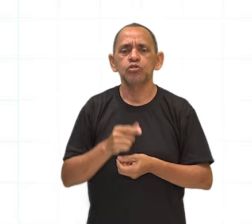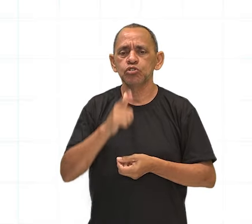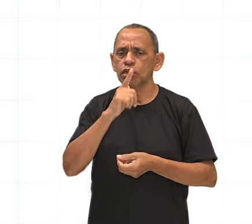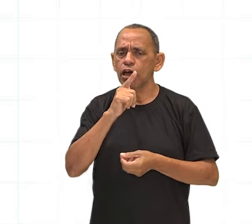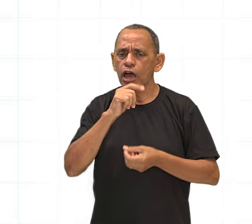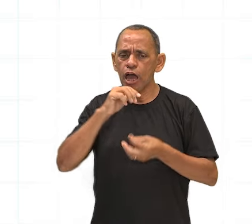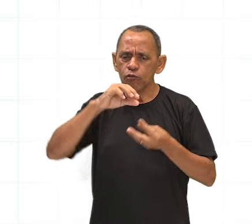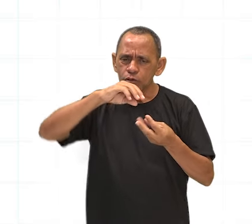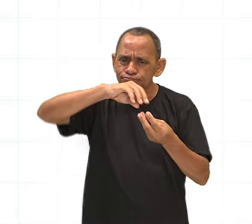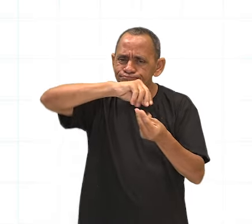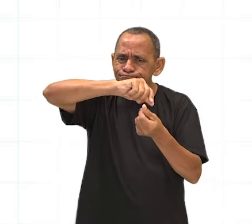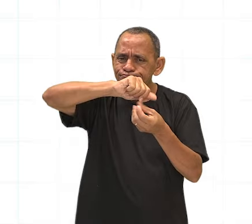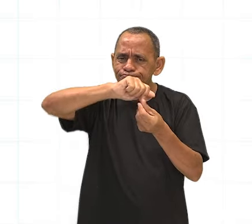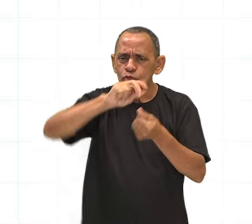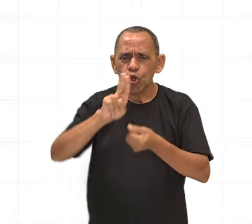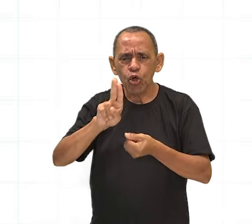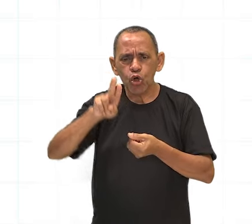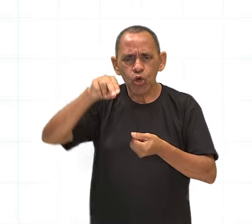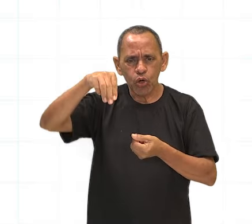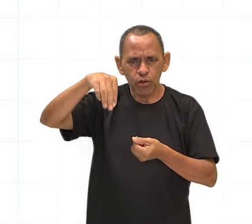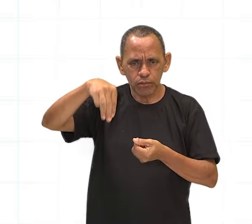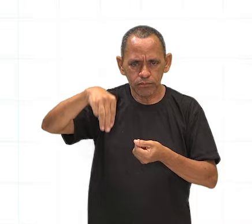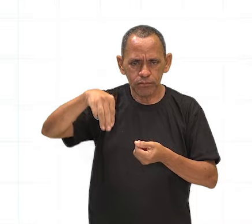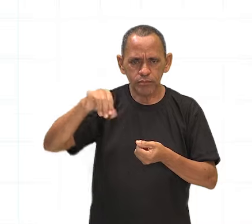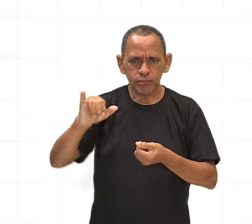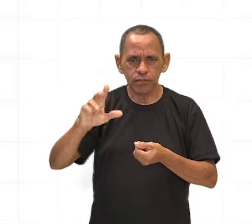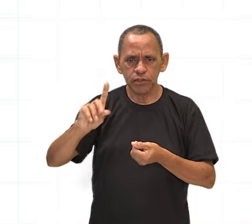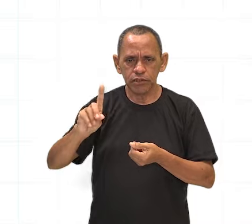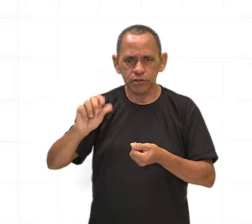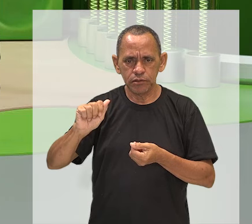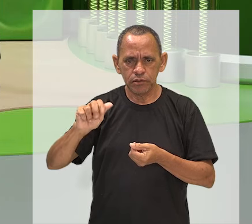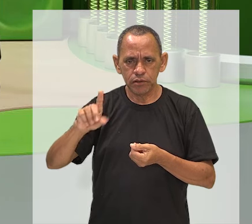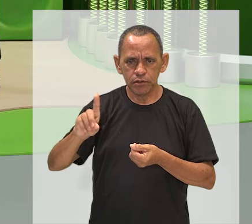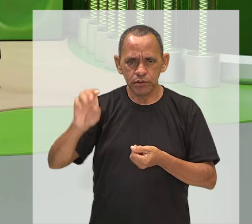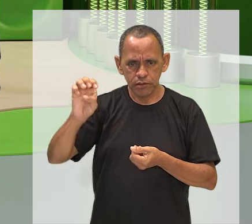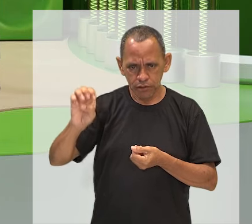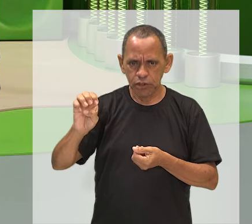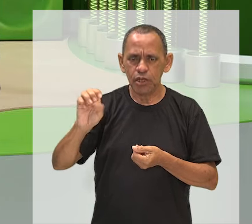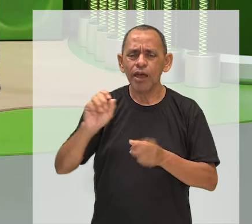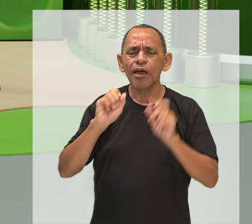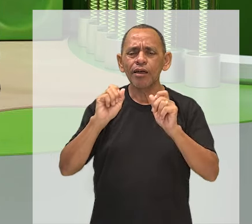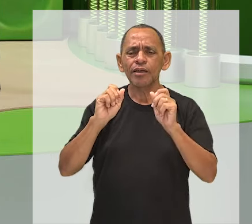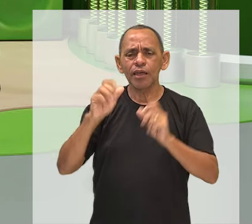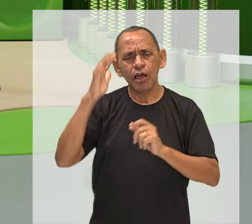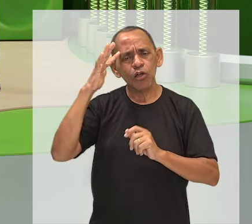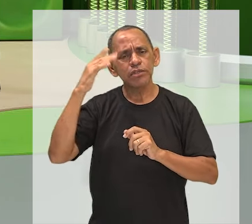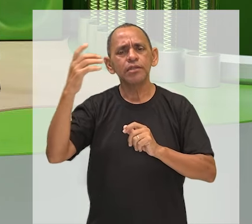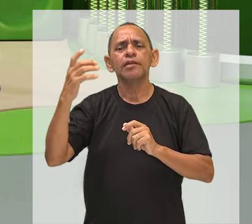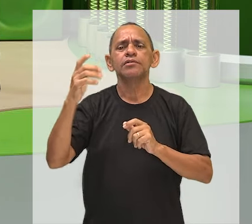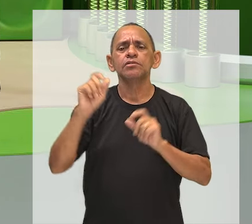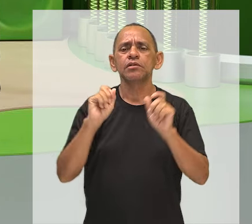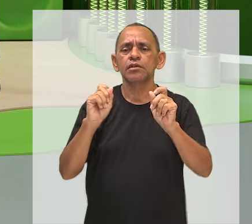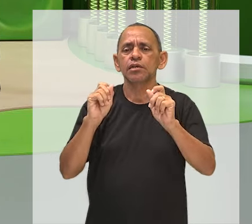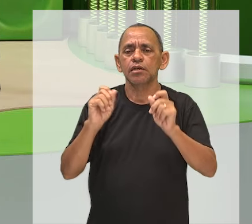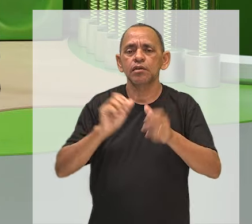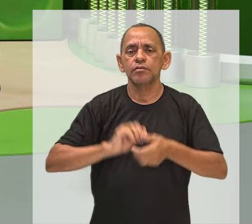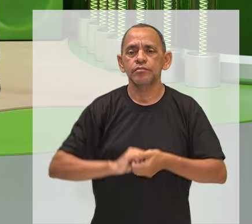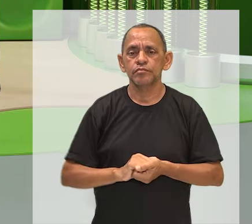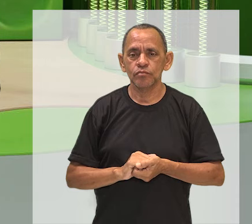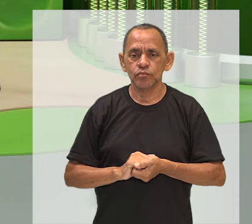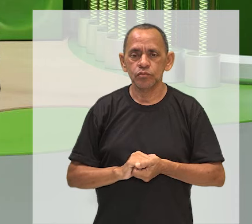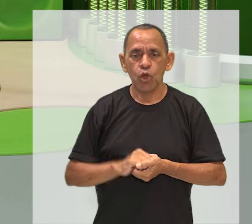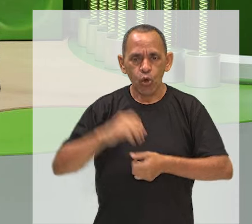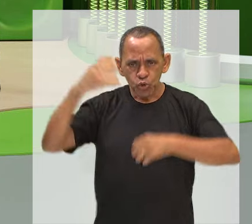falou que essa umidade, ela vai ocorrer uma precipitação. O que seria essa precipitação? Seria aqui, olha, são